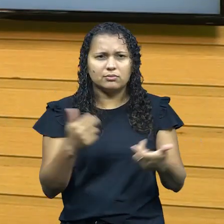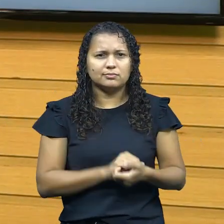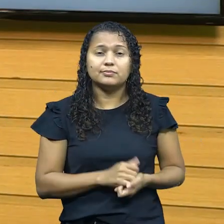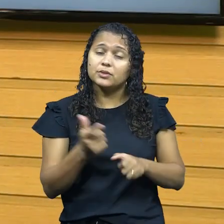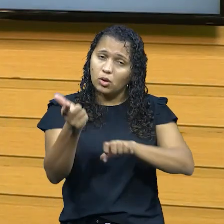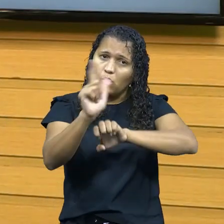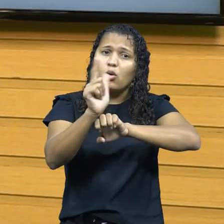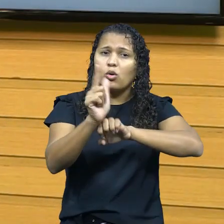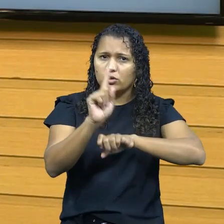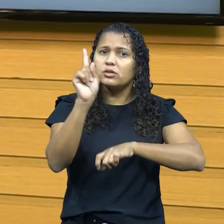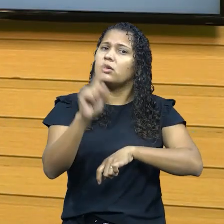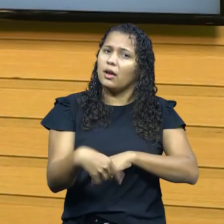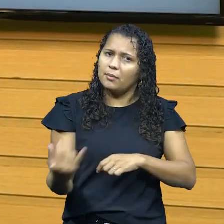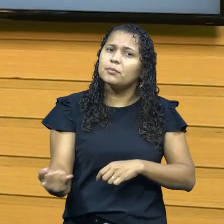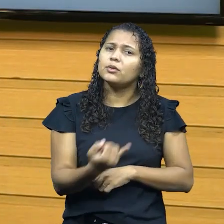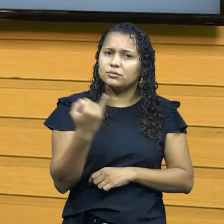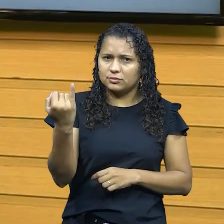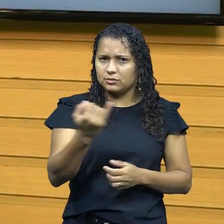ela tem uma